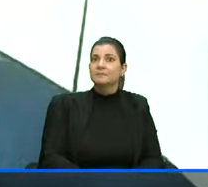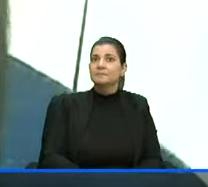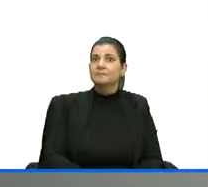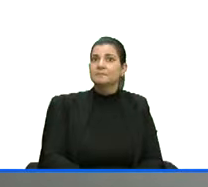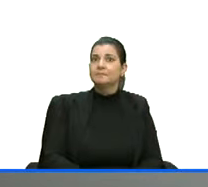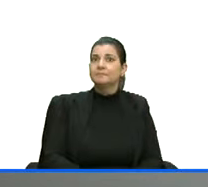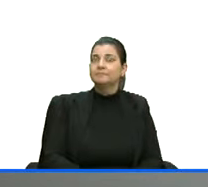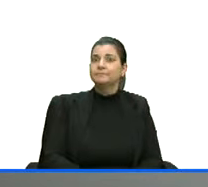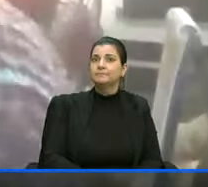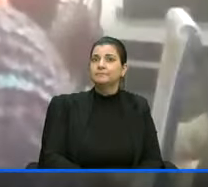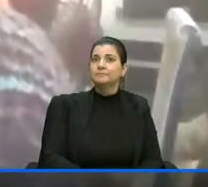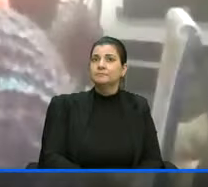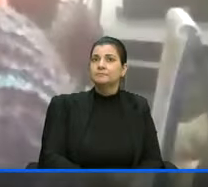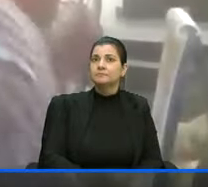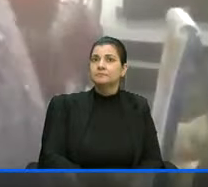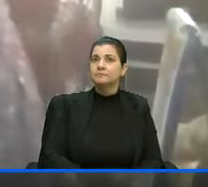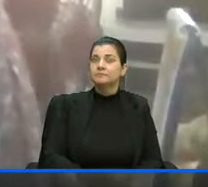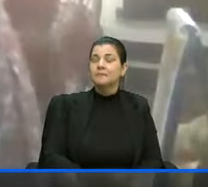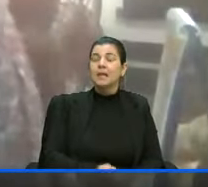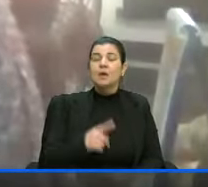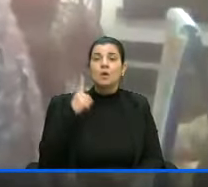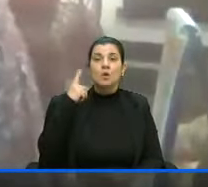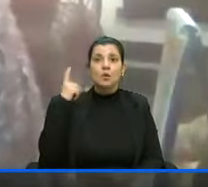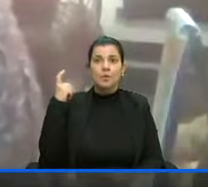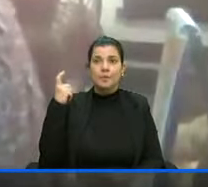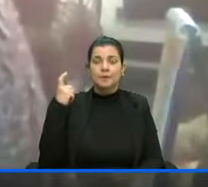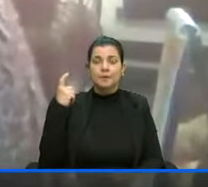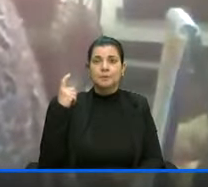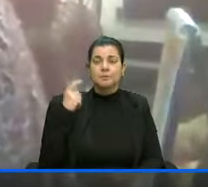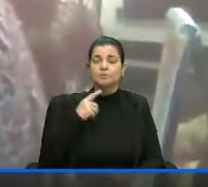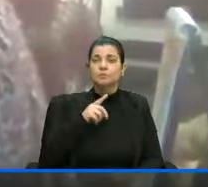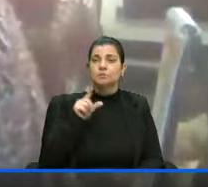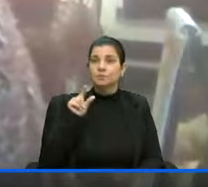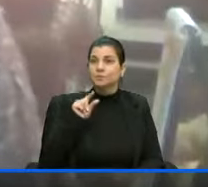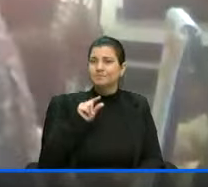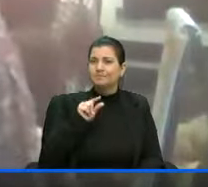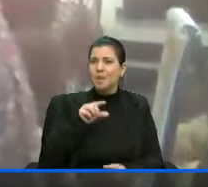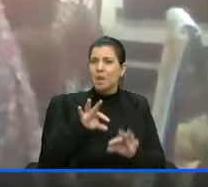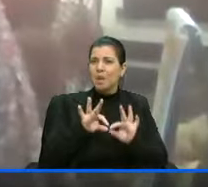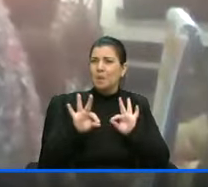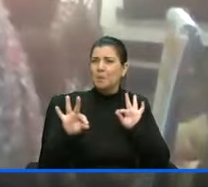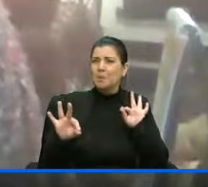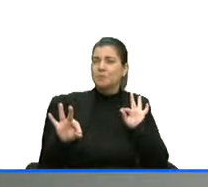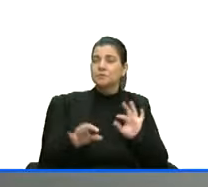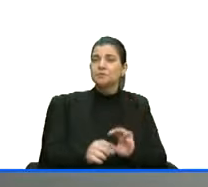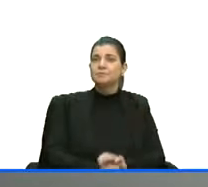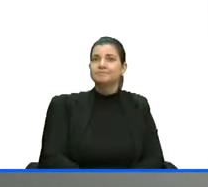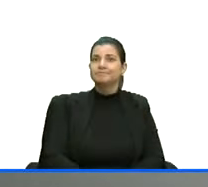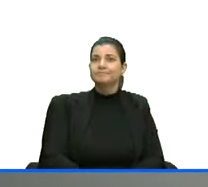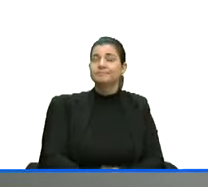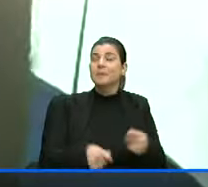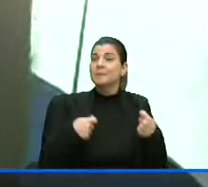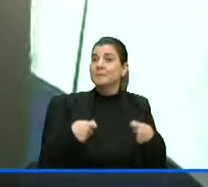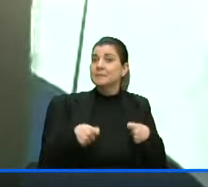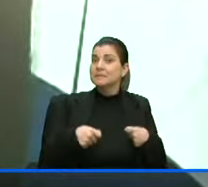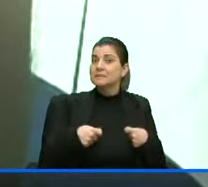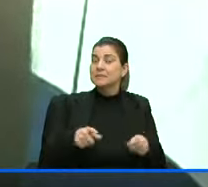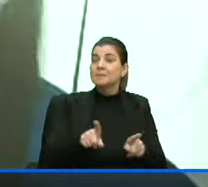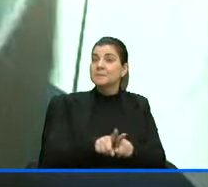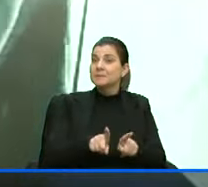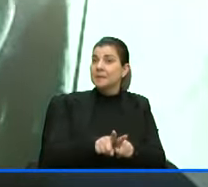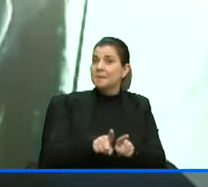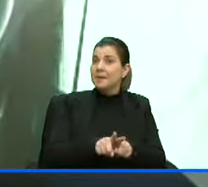porque nós estamos fazendo assim, ó, para te ouvir. Ah, desculpa. Nós também temos que rever a questão de...